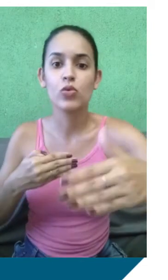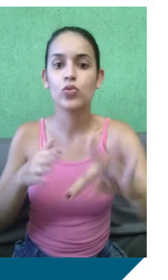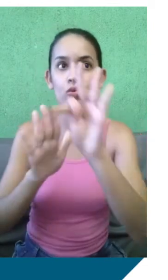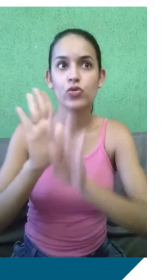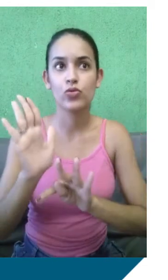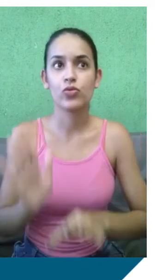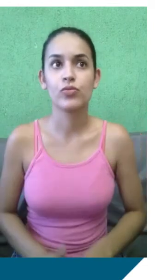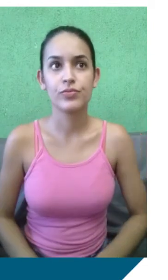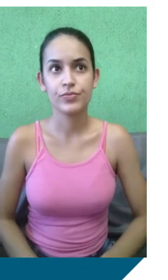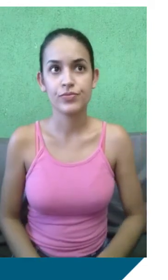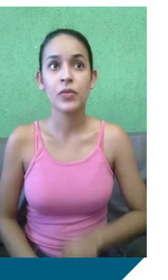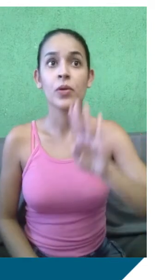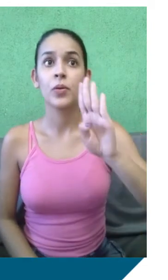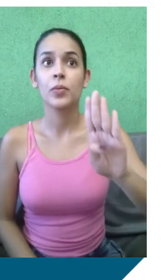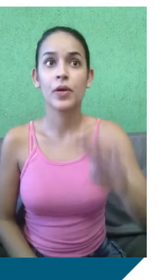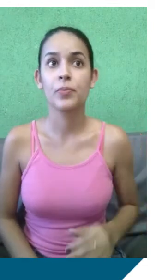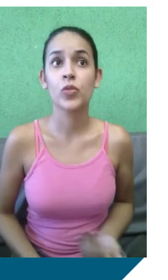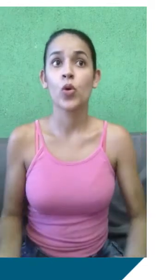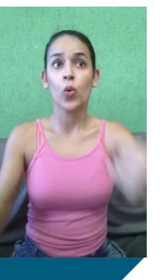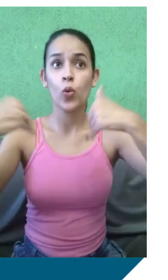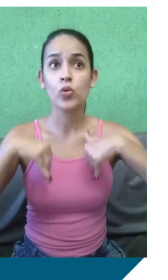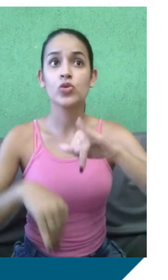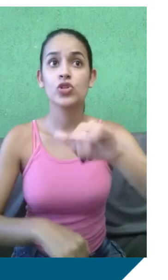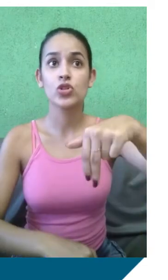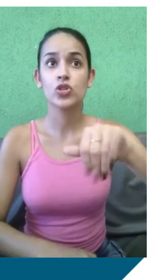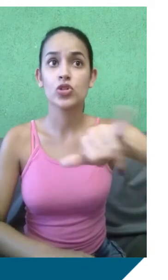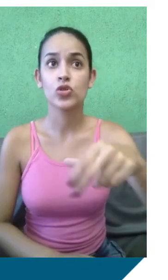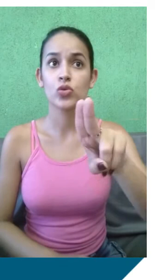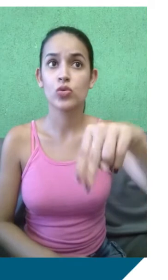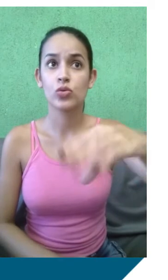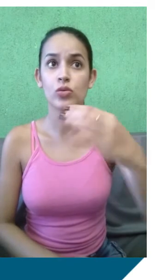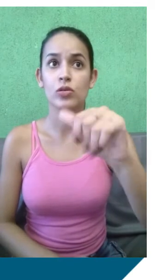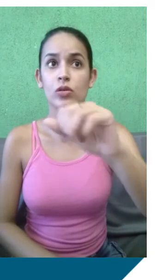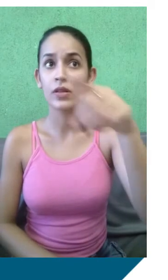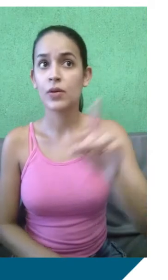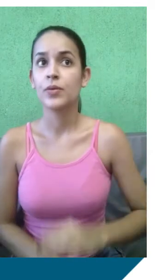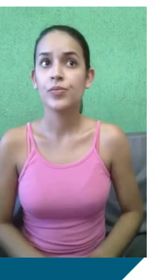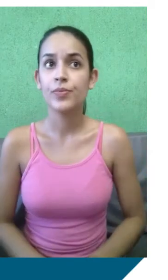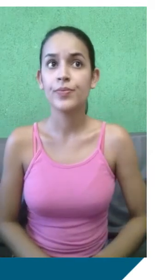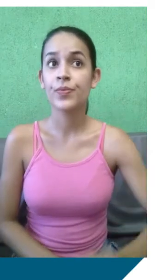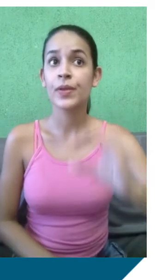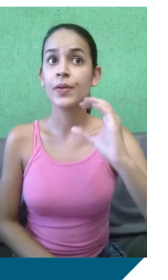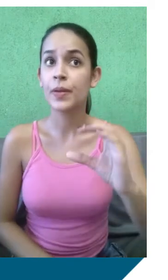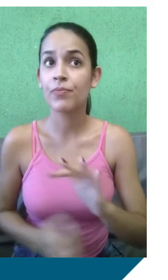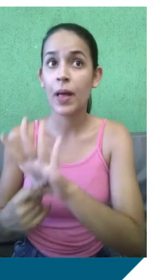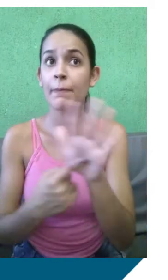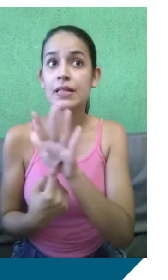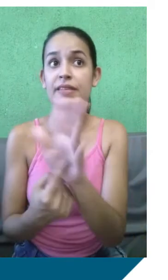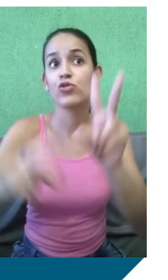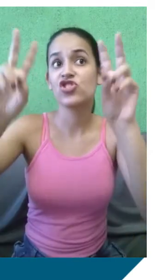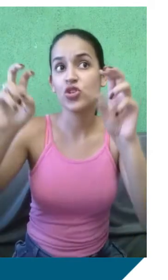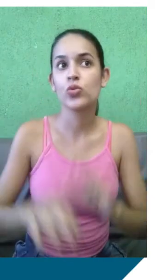com o próprio enunciado, trata-se de um poema, mas preserva uma característica do gênero publicitário. O que se pede